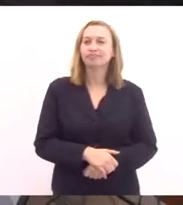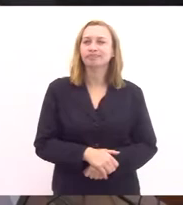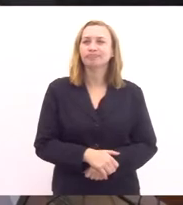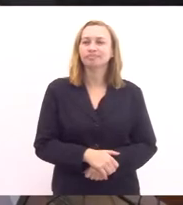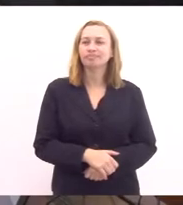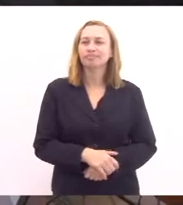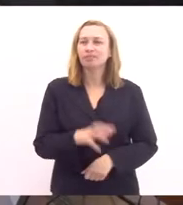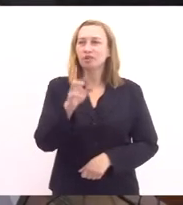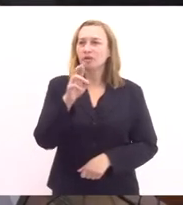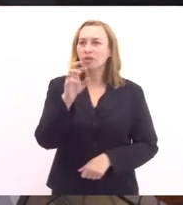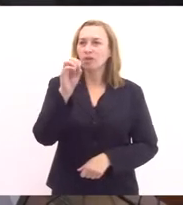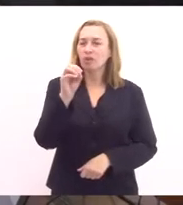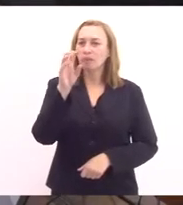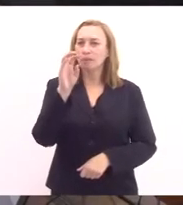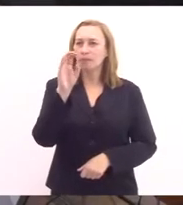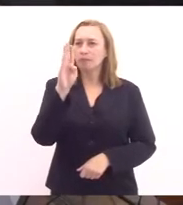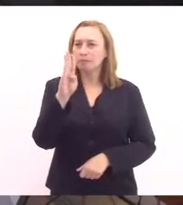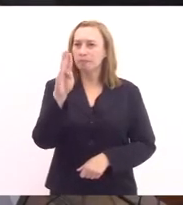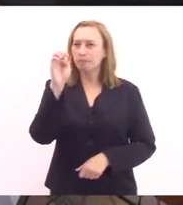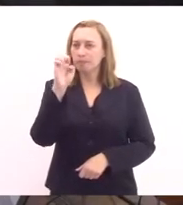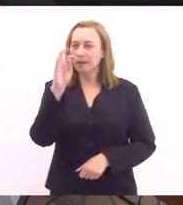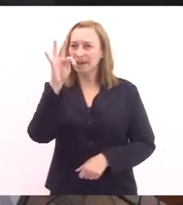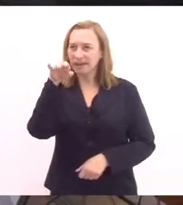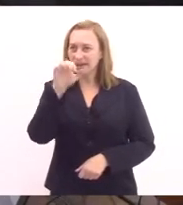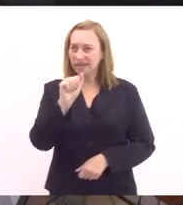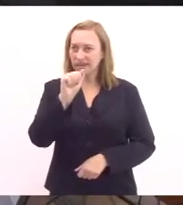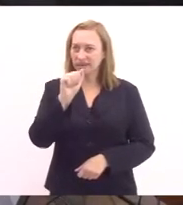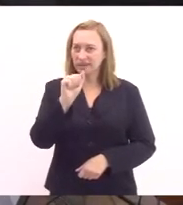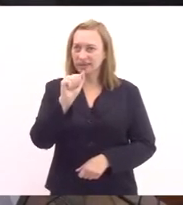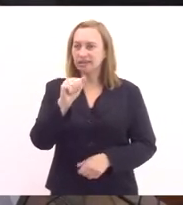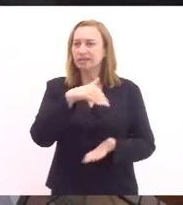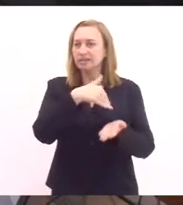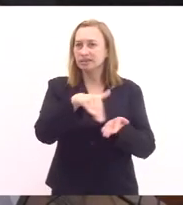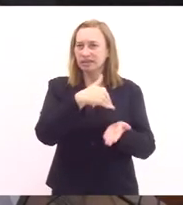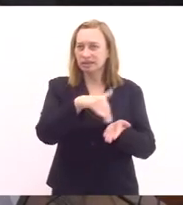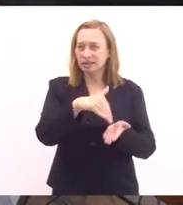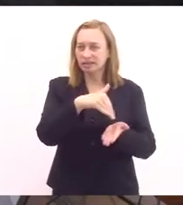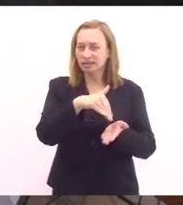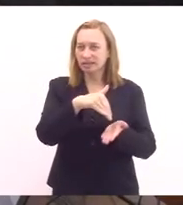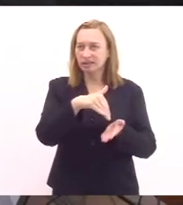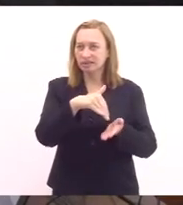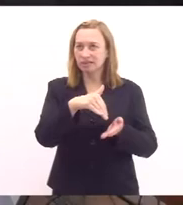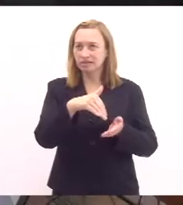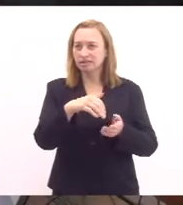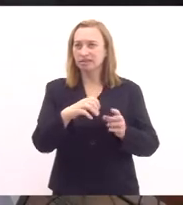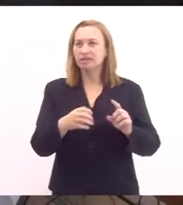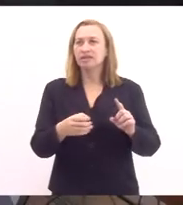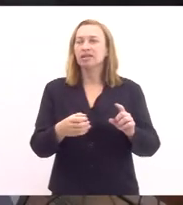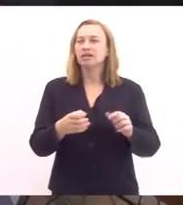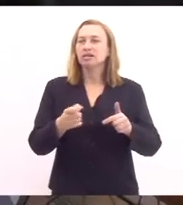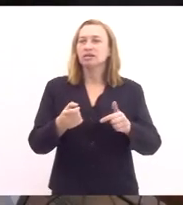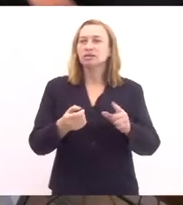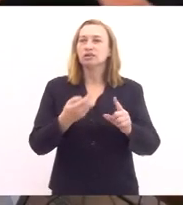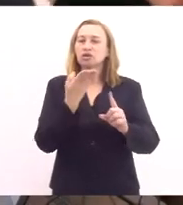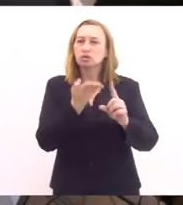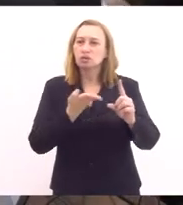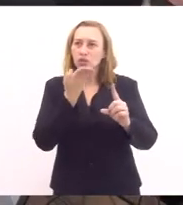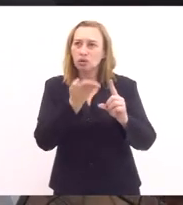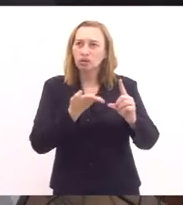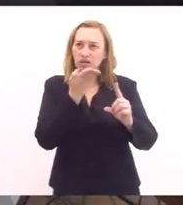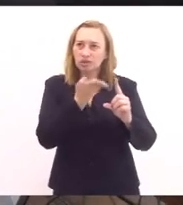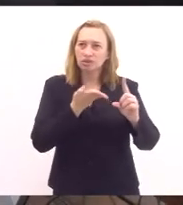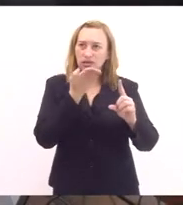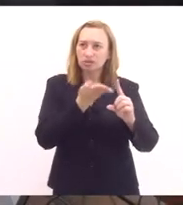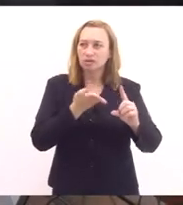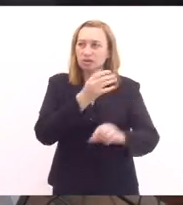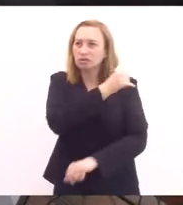e a Roberta Calábria secretária executiva da associação de dólares do Estado do Rio de Janeiro a Douglas RJ